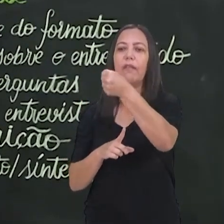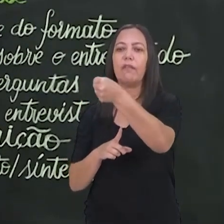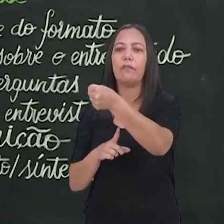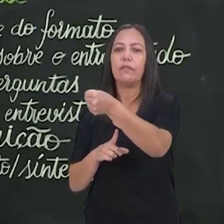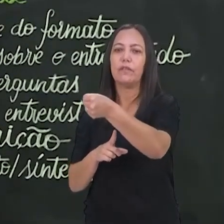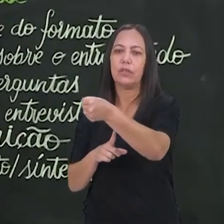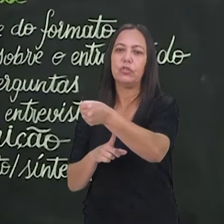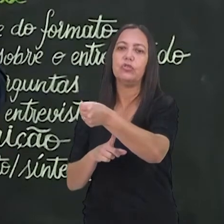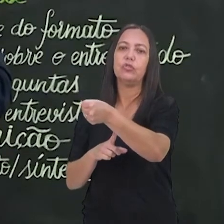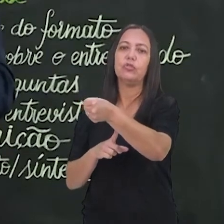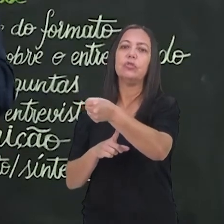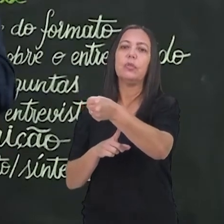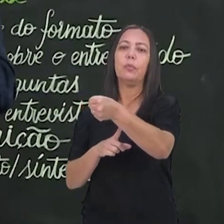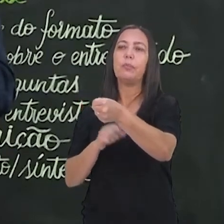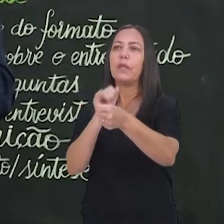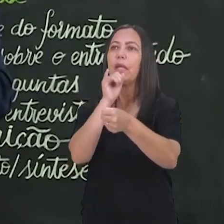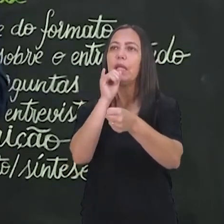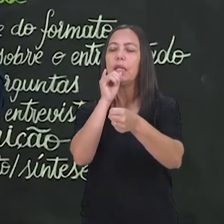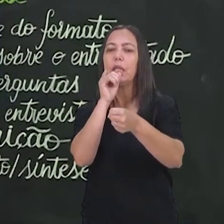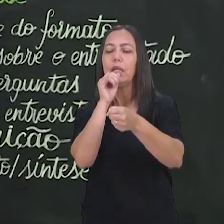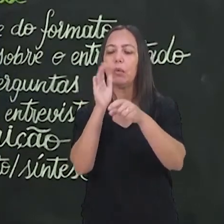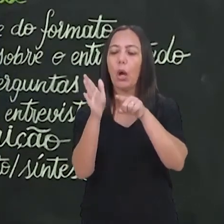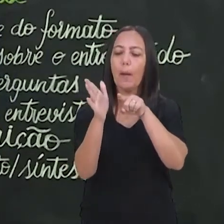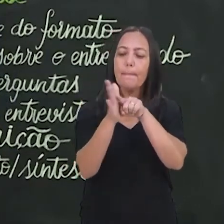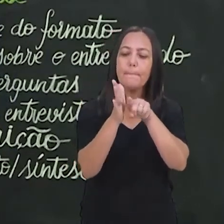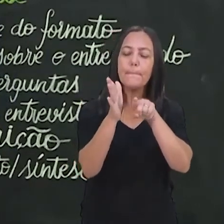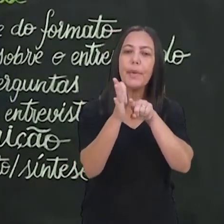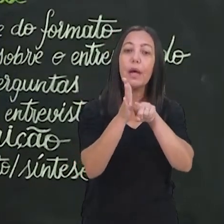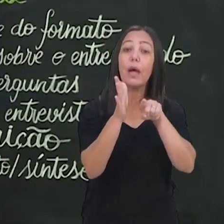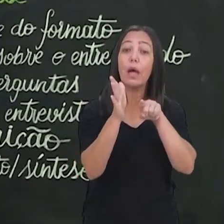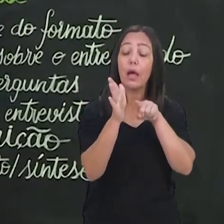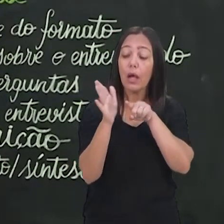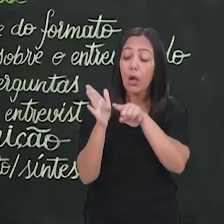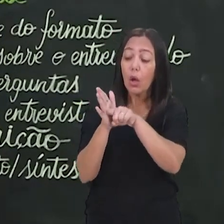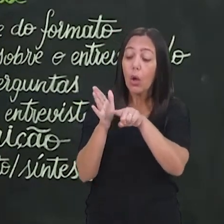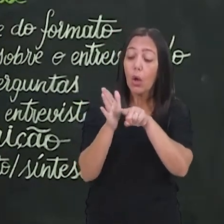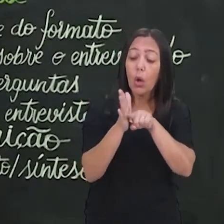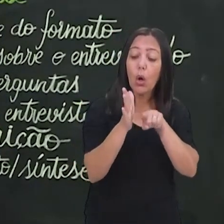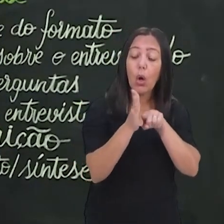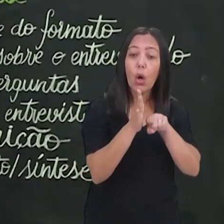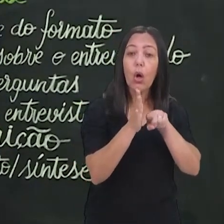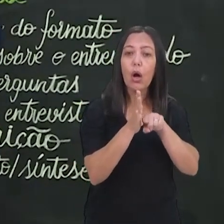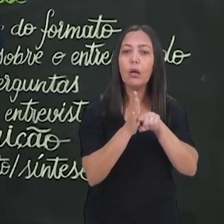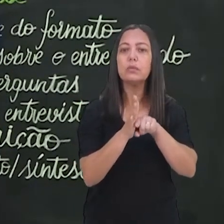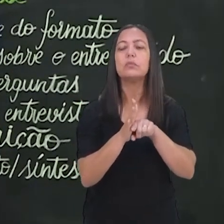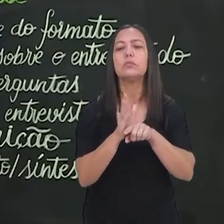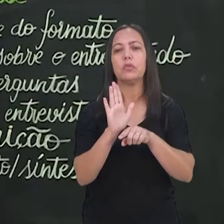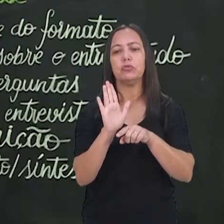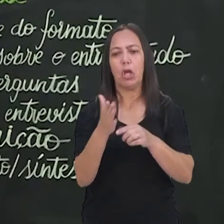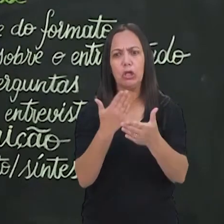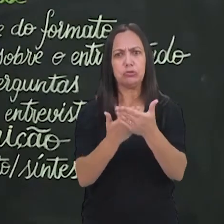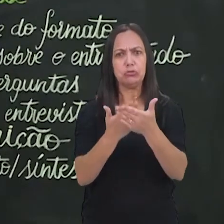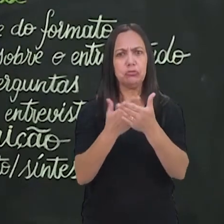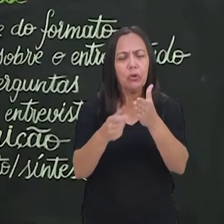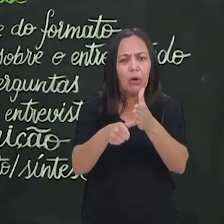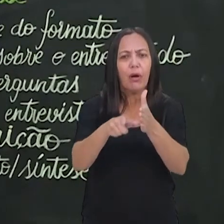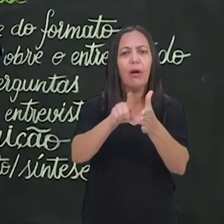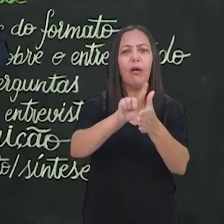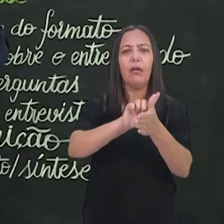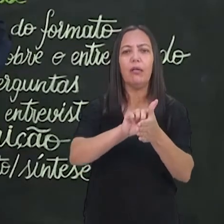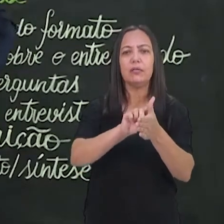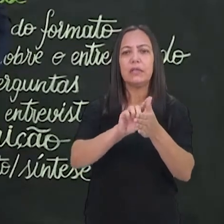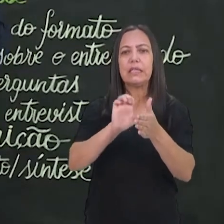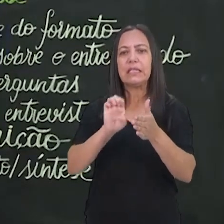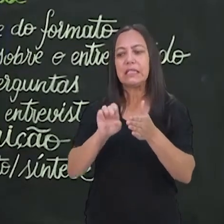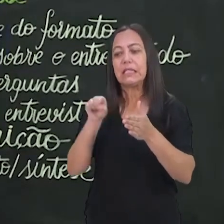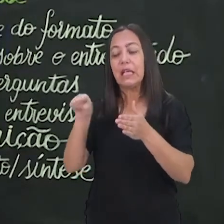entrevista semi-estruturada, que é quando você elabora perguntas. Ok, você tem lá o seu guião, mas você está preparado para esses imprevistos. Quando a pessoa fala uma outra